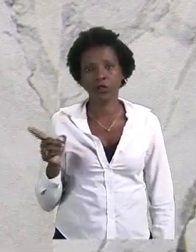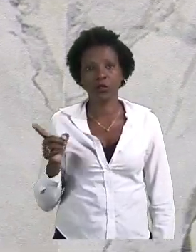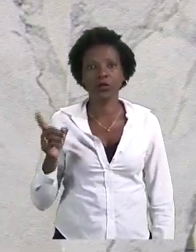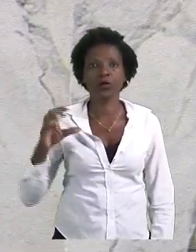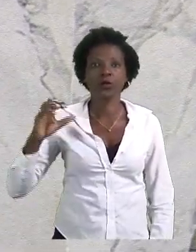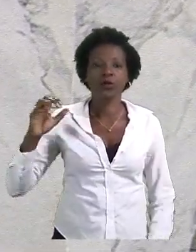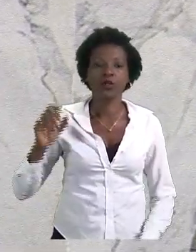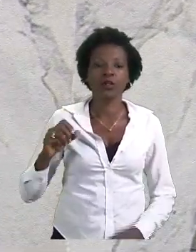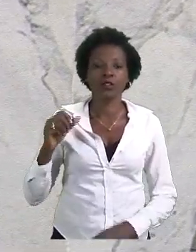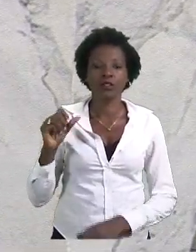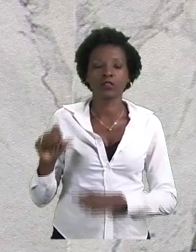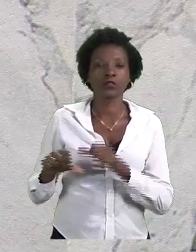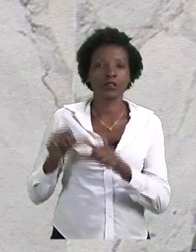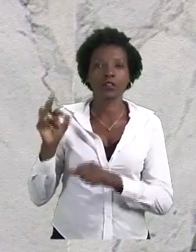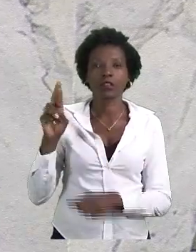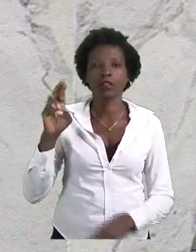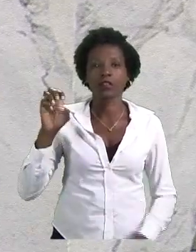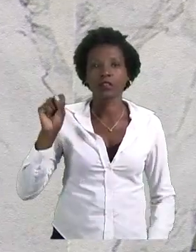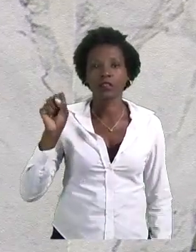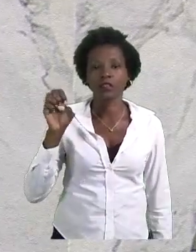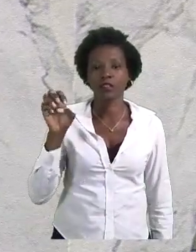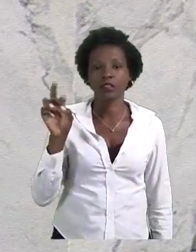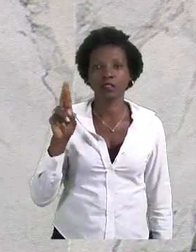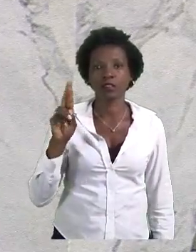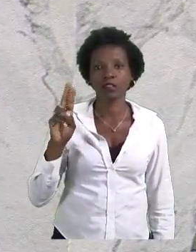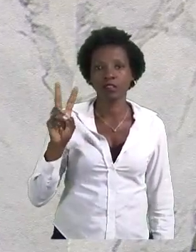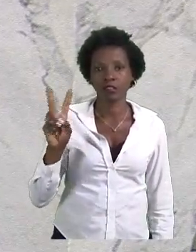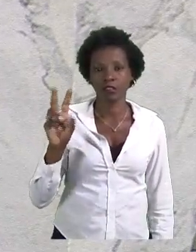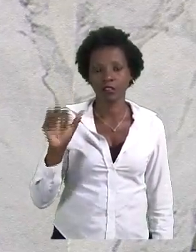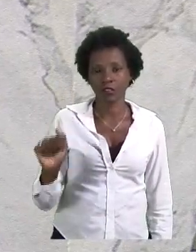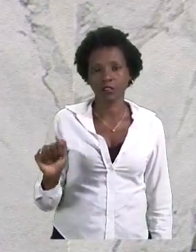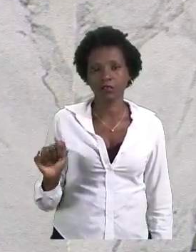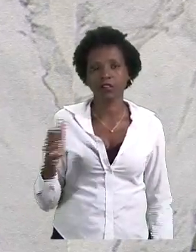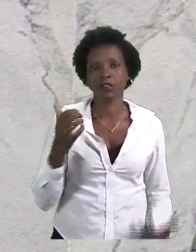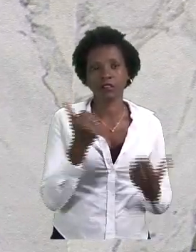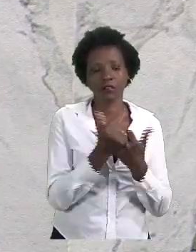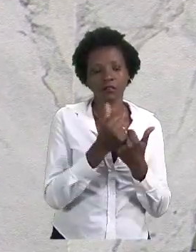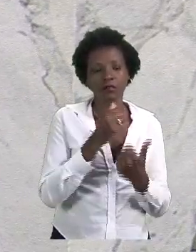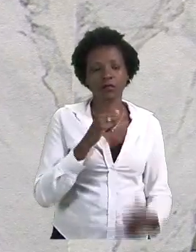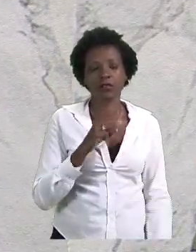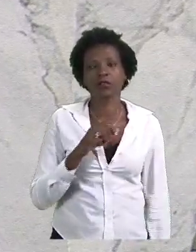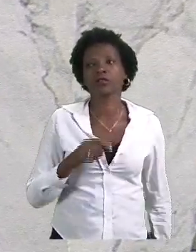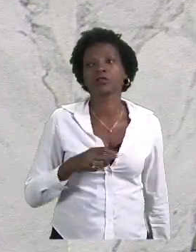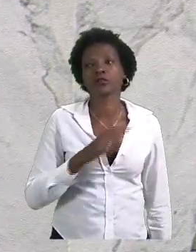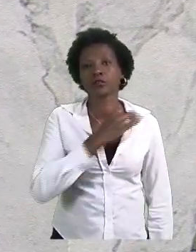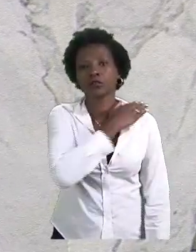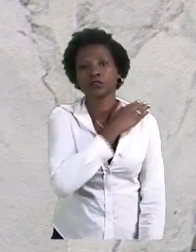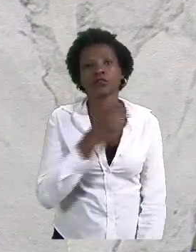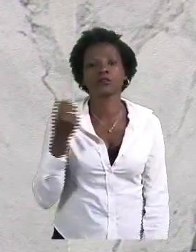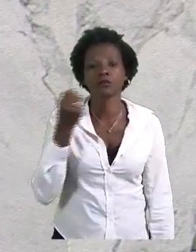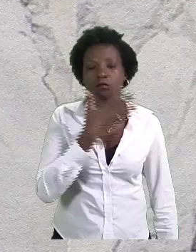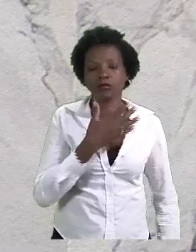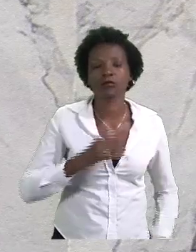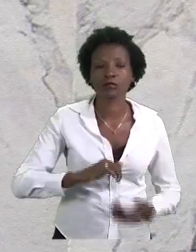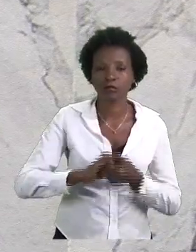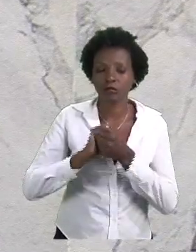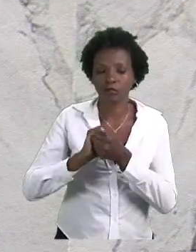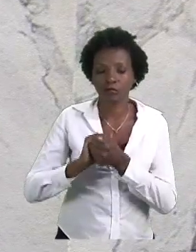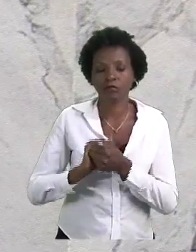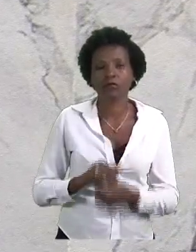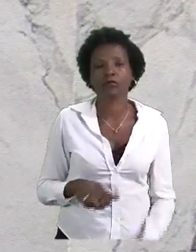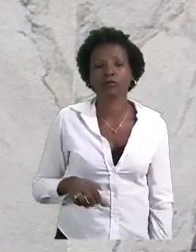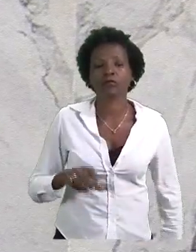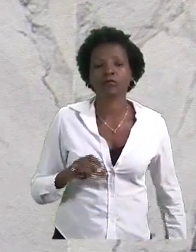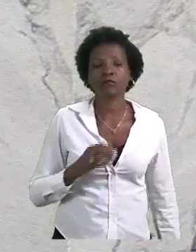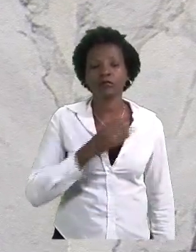missão. Então, eu queria aqui, em nome da Casa, da Assembleia, me permitam, em nome dos deputados, saudar o novo comandante do Comando Militar do Sudeste,